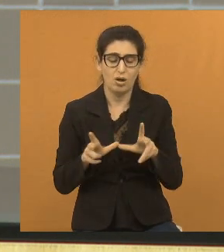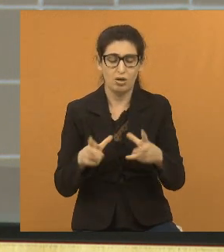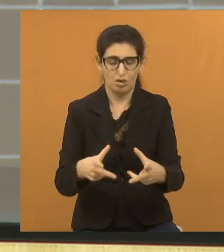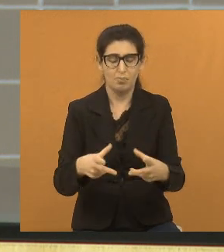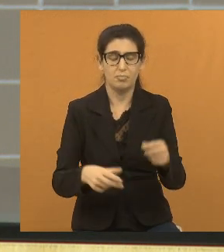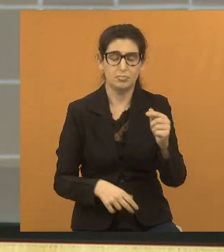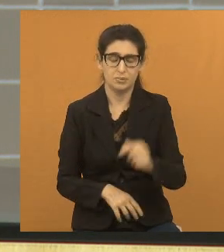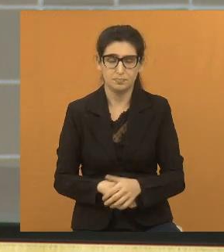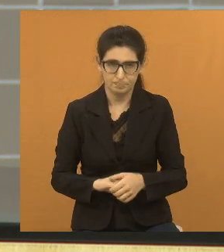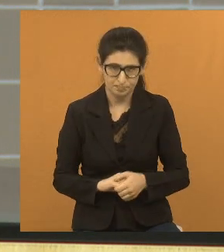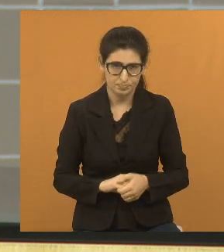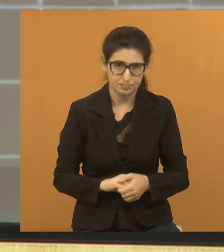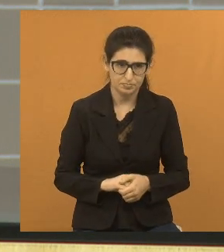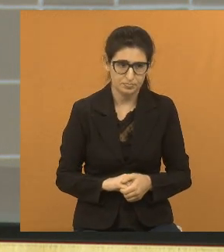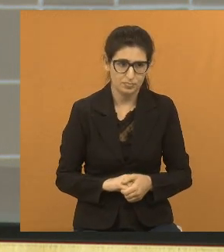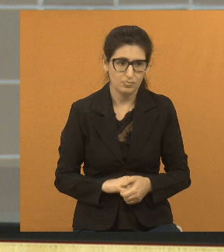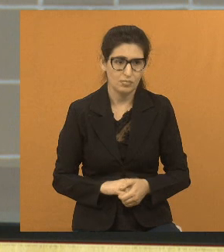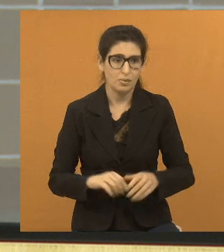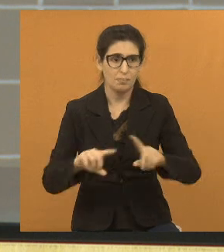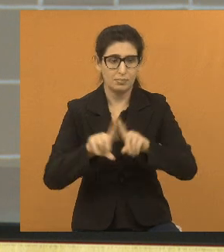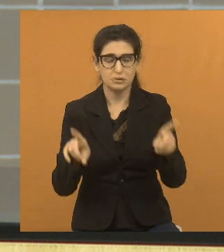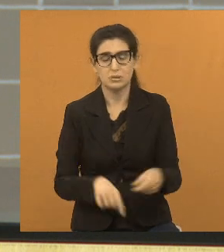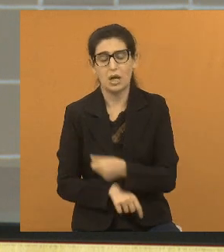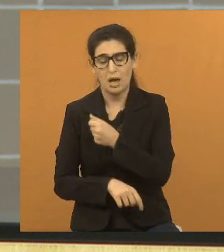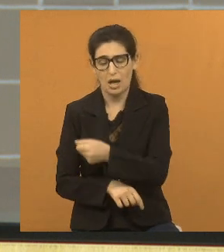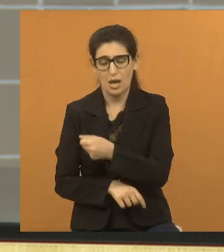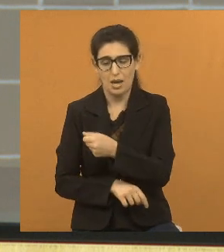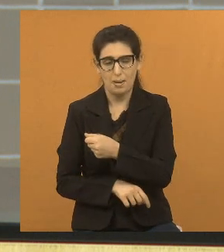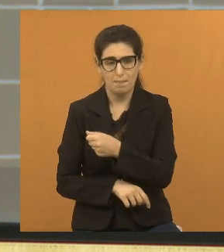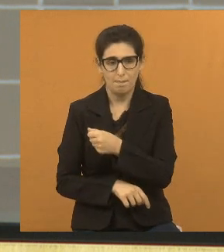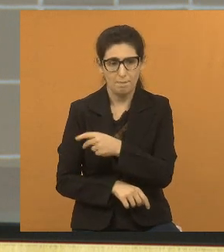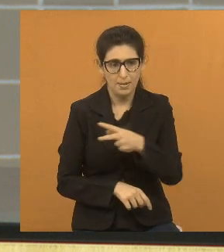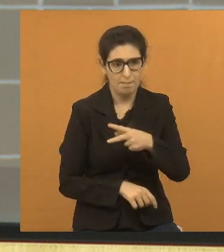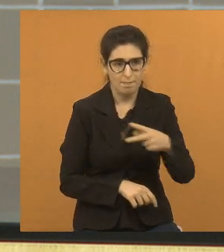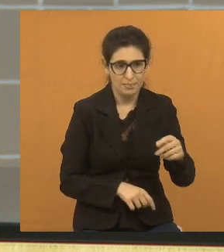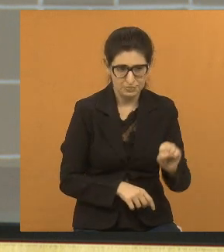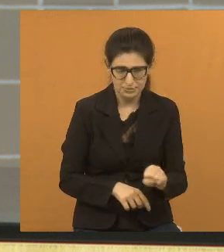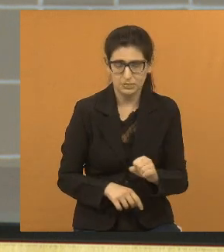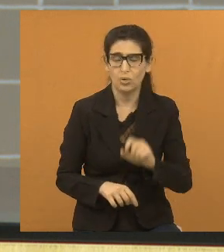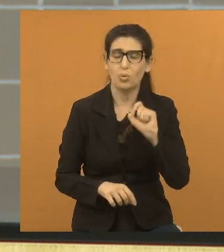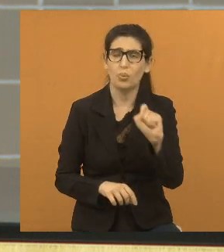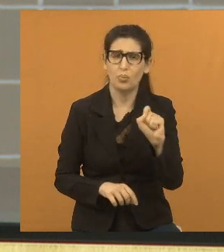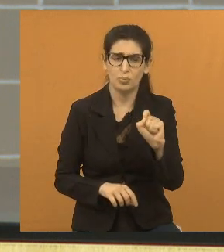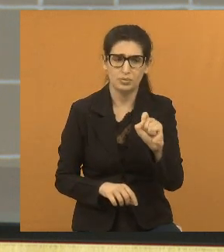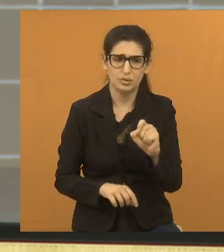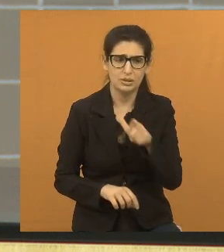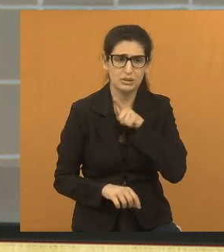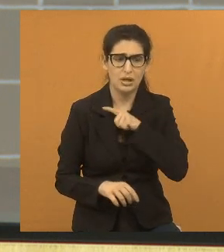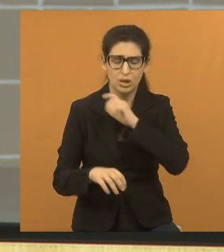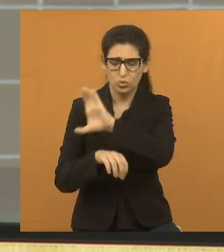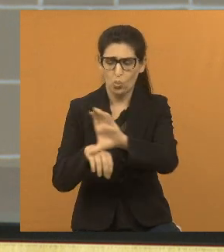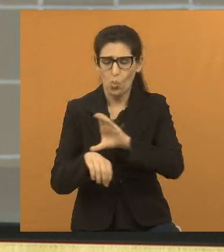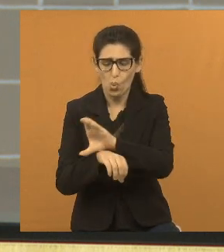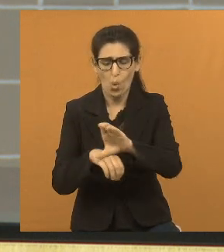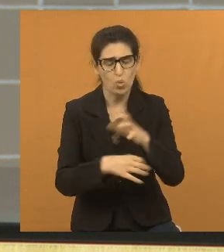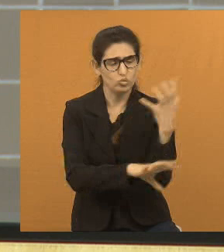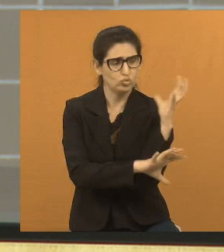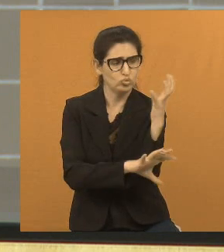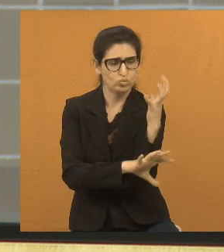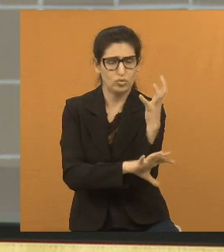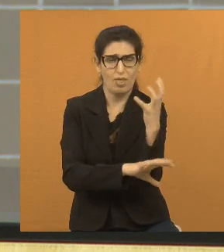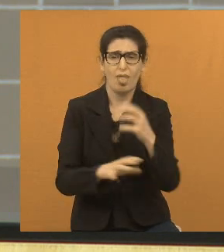questão, primeiramente, em relação à questão das APPs que você falou, primeiro que a gente tem que observar o que está disposto no Código Florestal e demais